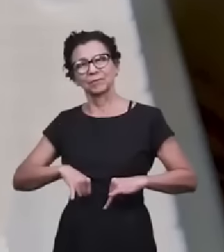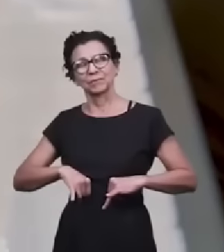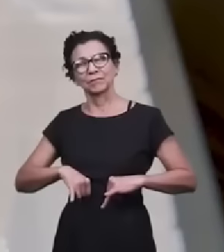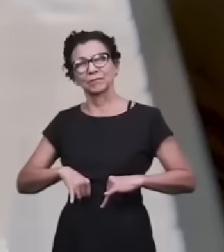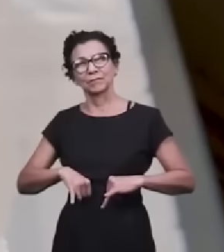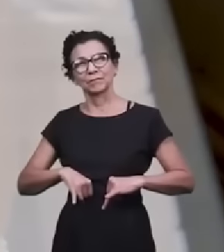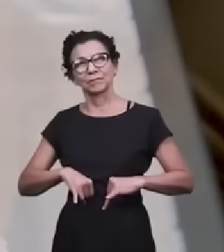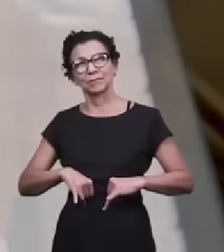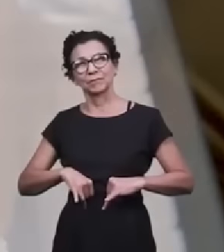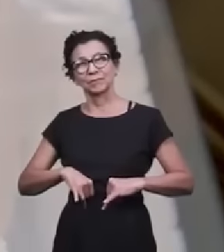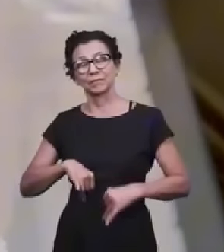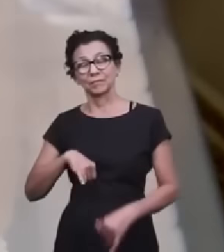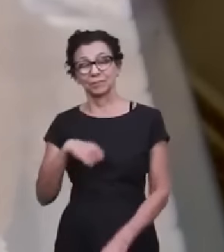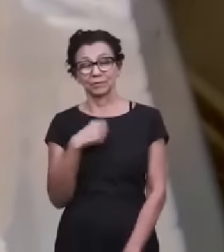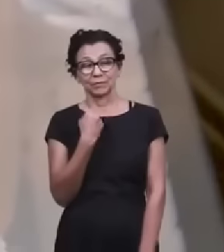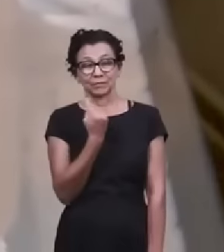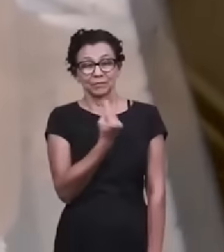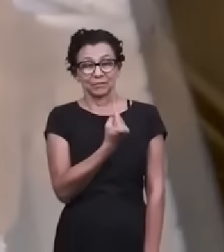solidão.